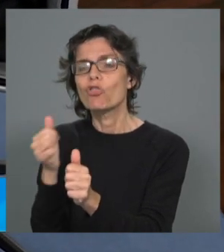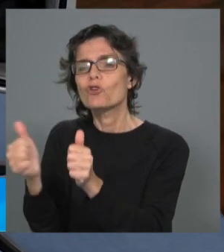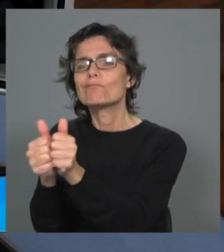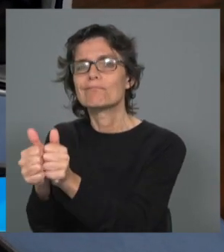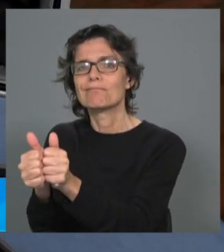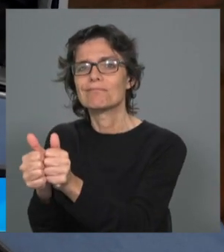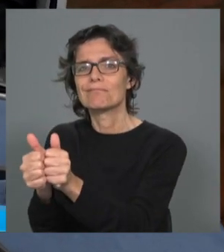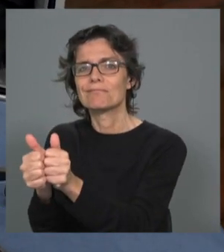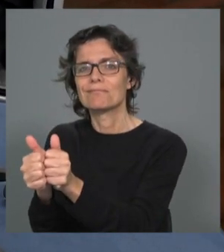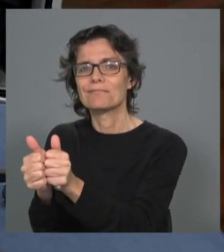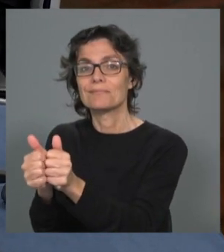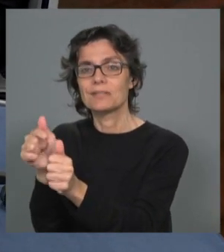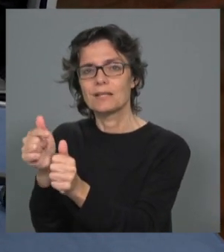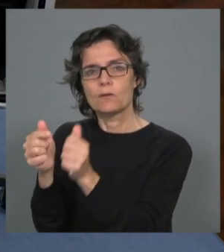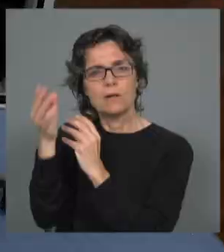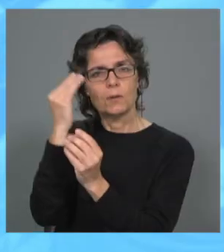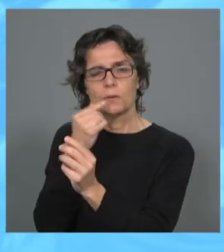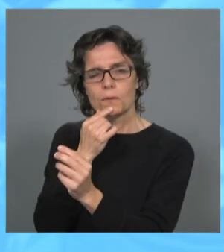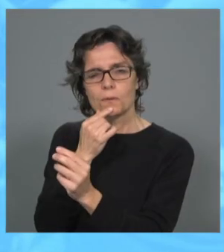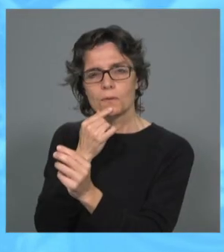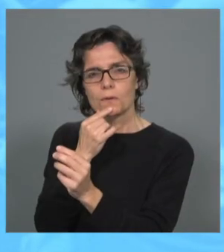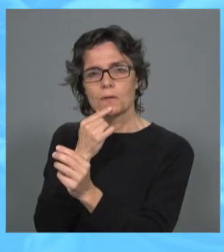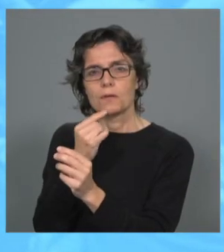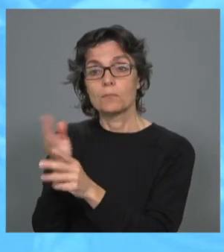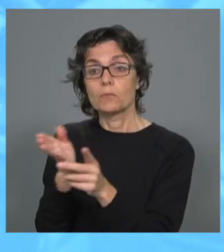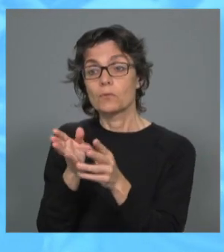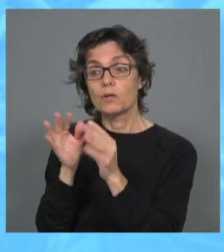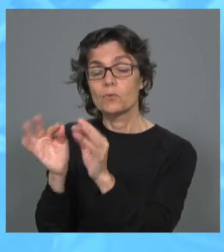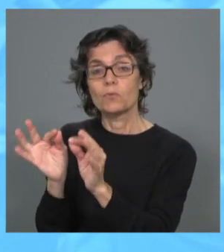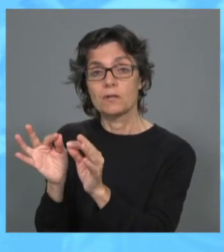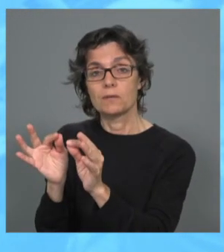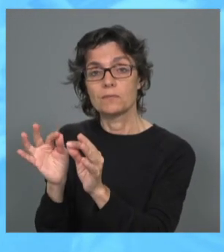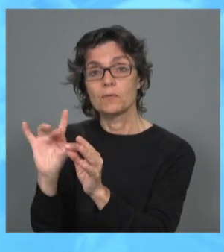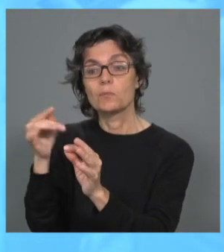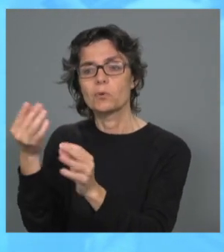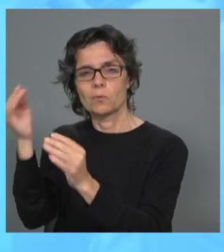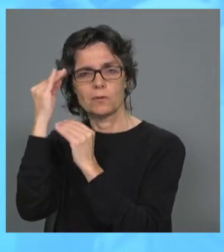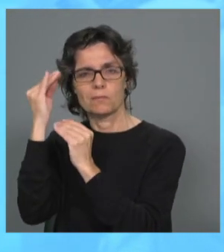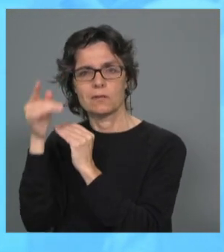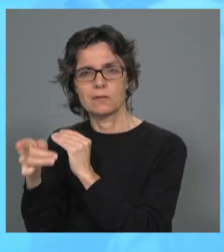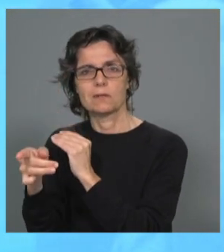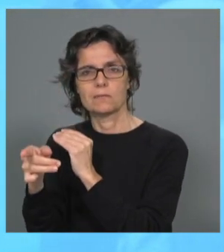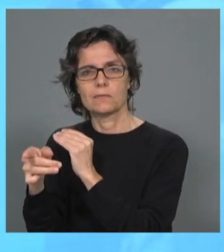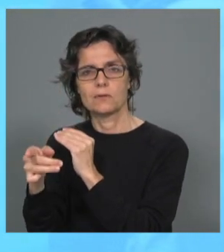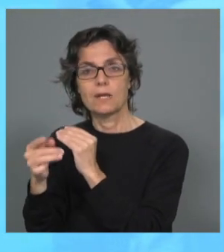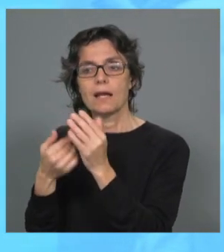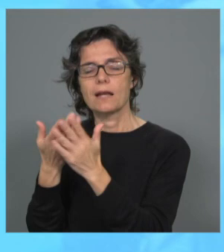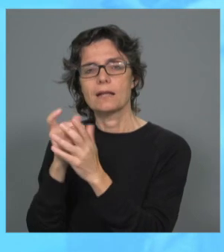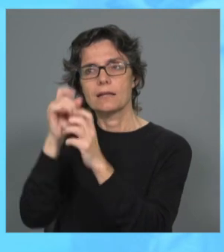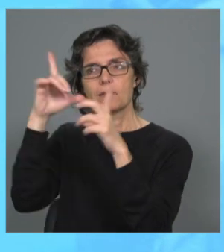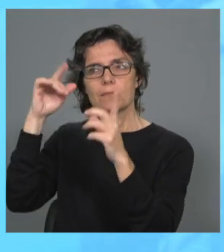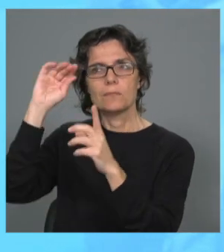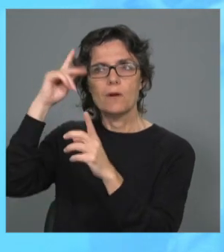Primeiro cuidamos da pessoa, do que ela precisa do momento, mas há uma perspectiva de vida para além desta. E isto acho que é extraordinário, nós